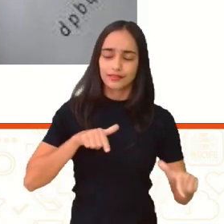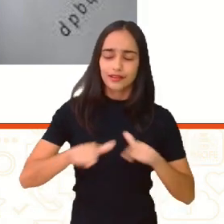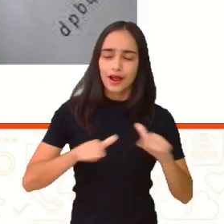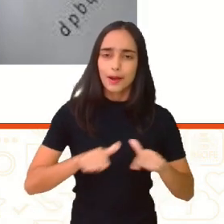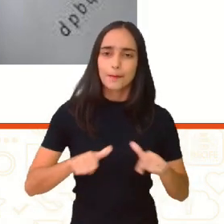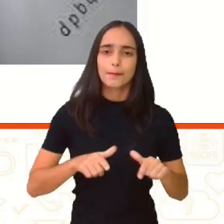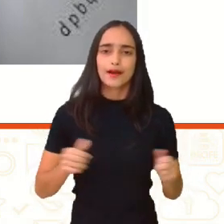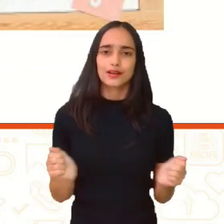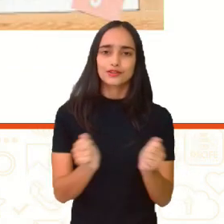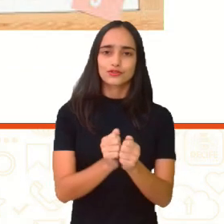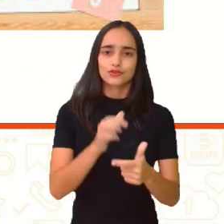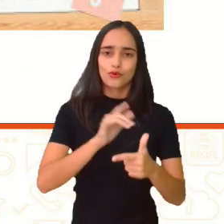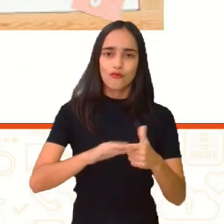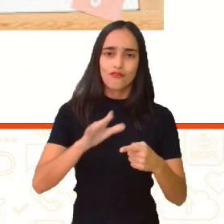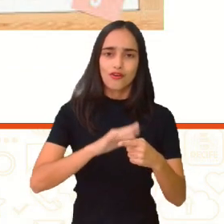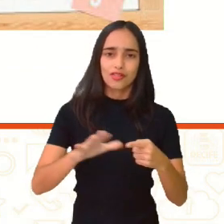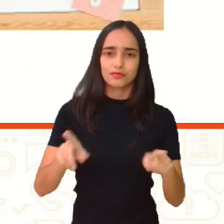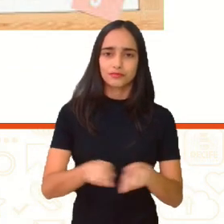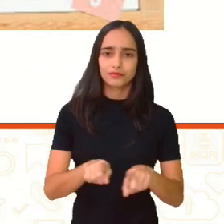coisas juntas.